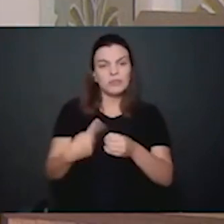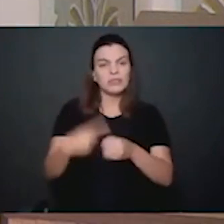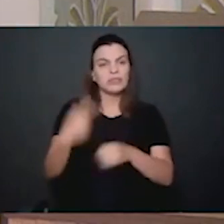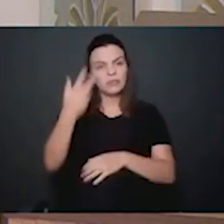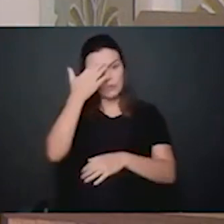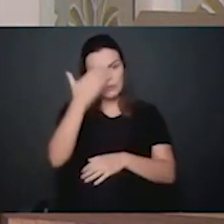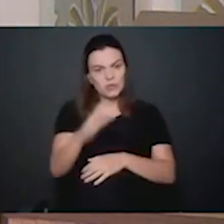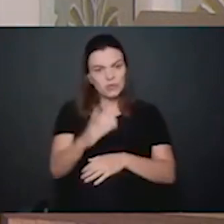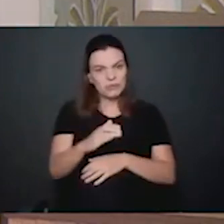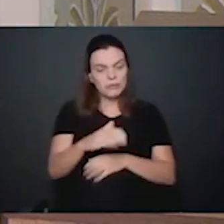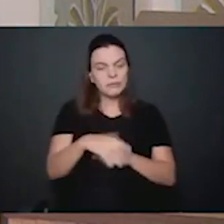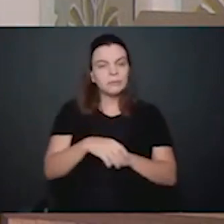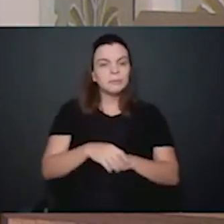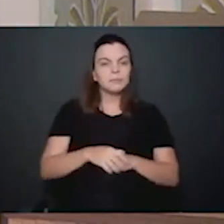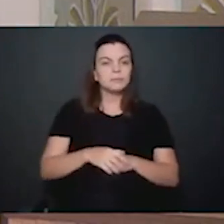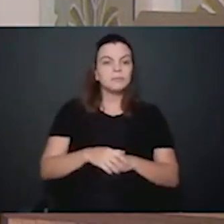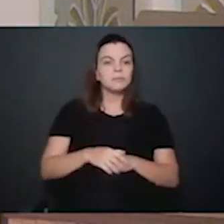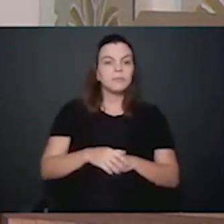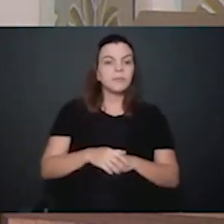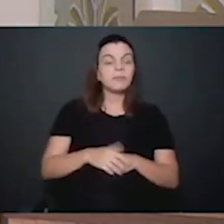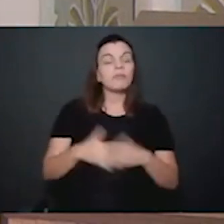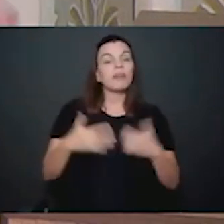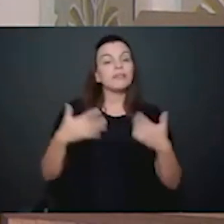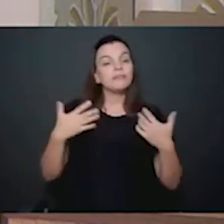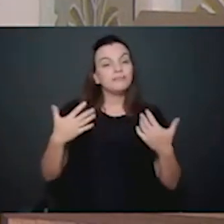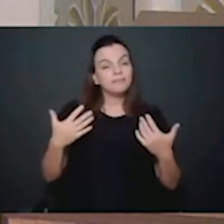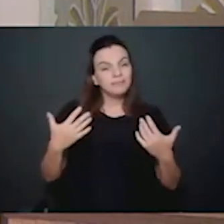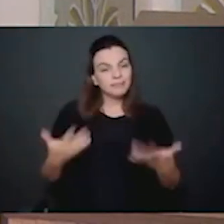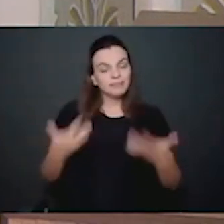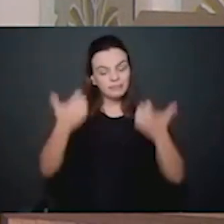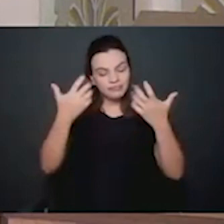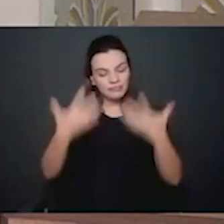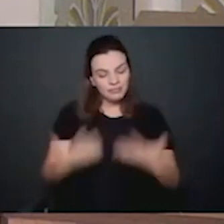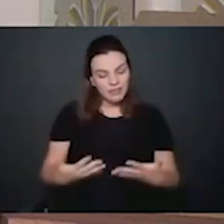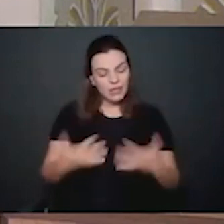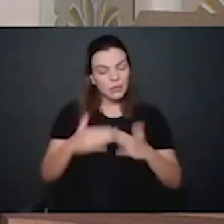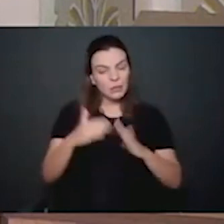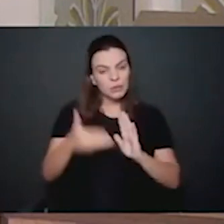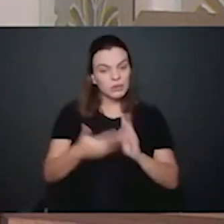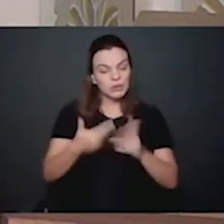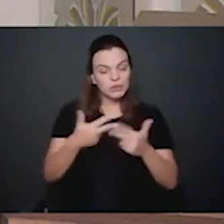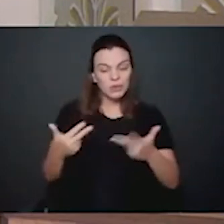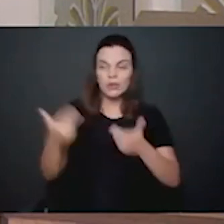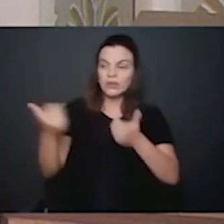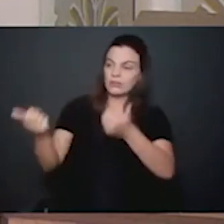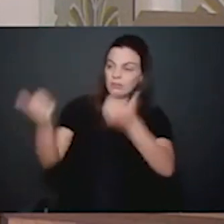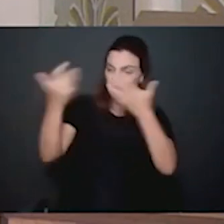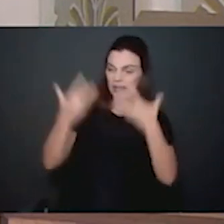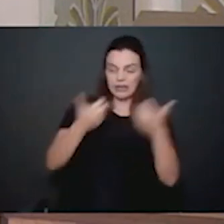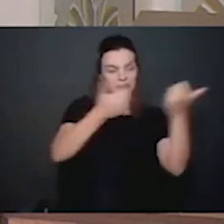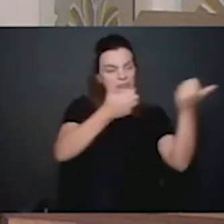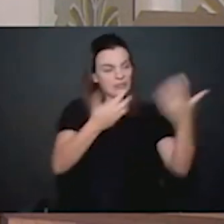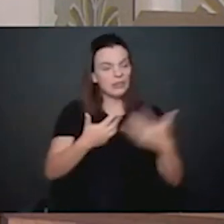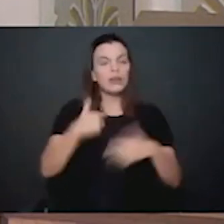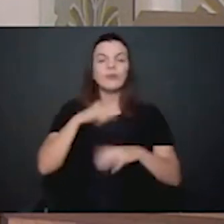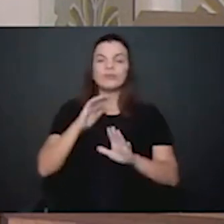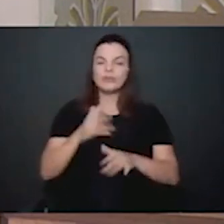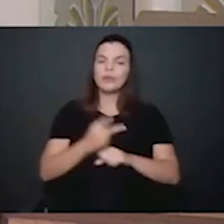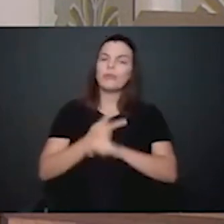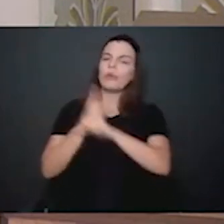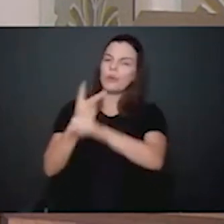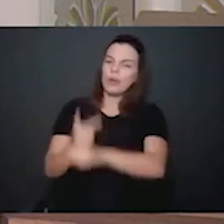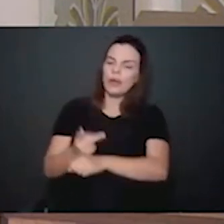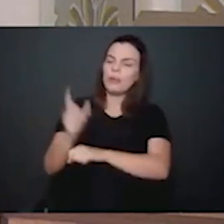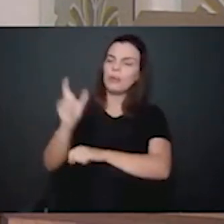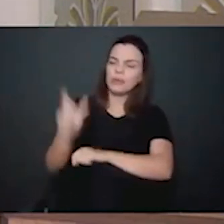então mediante a toda esta demanda que eu tenho recebido Já procurei os organizadores vou recebê-los aqui